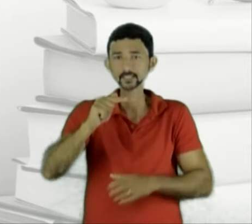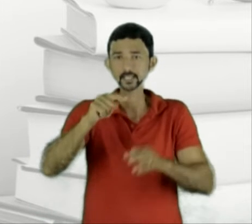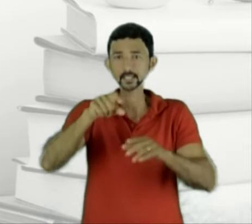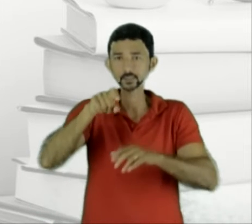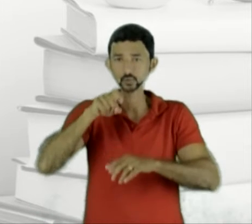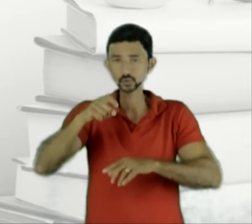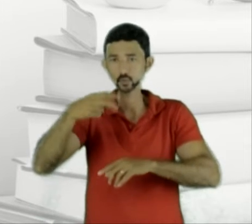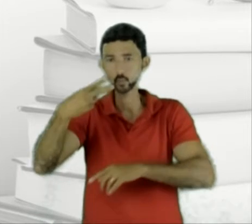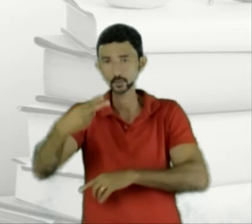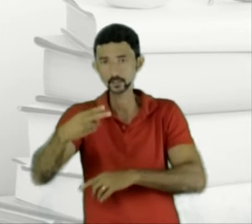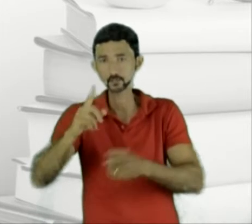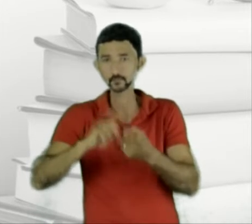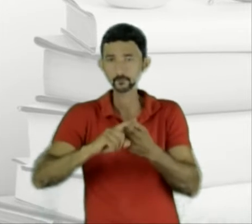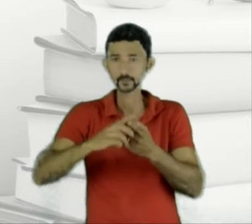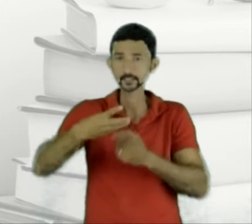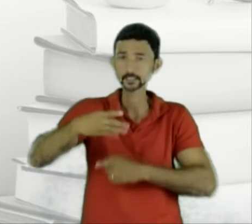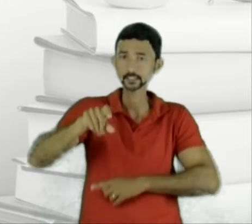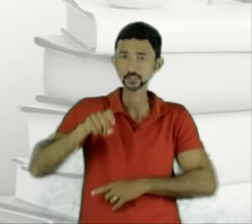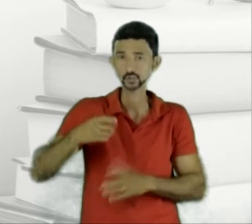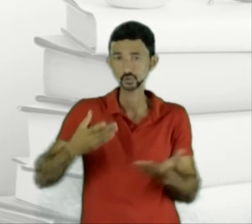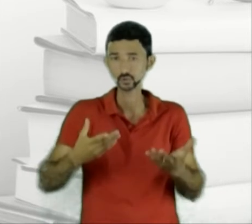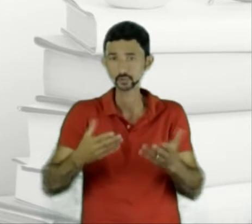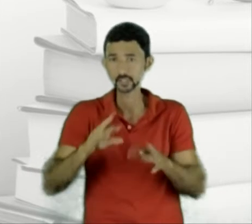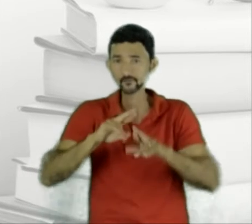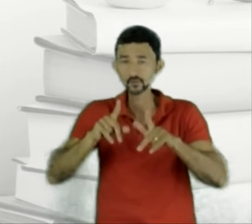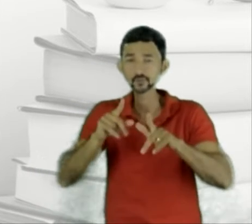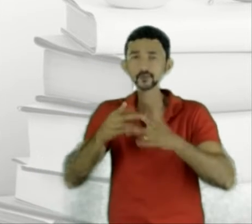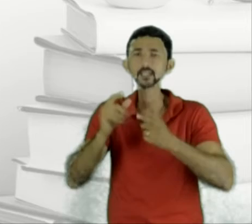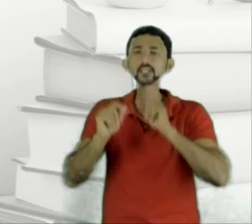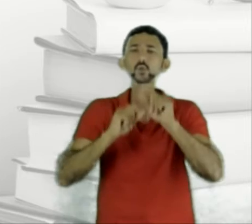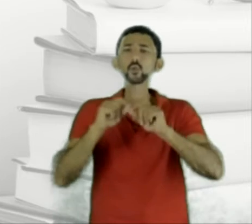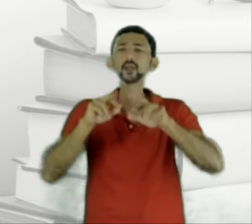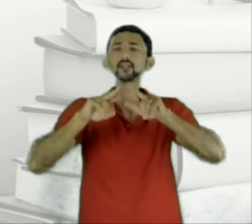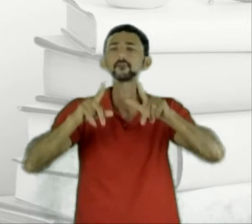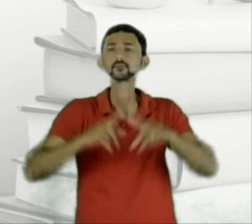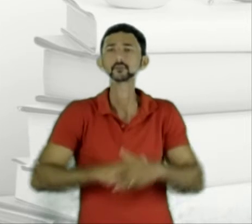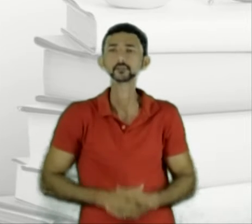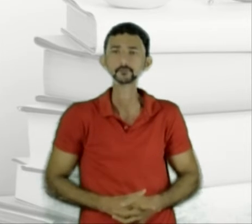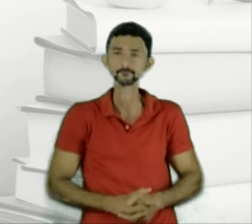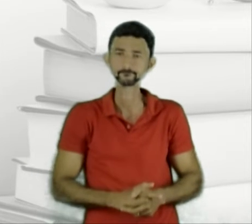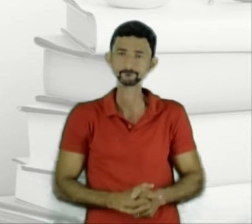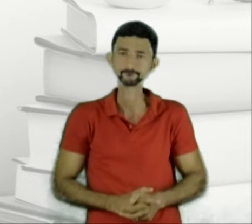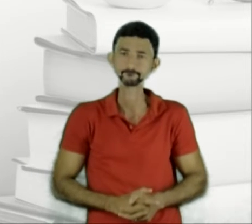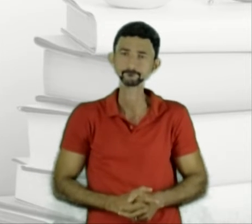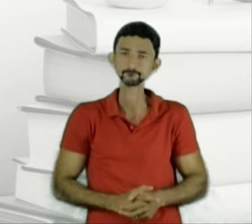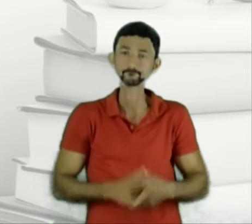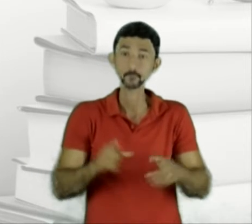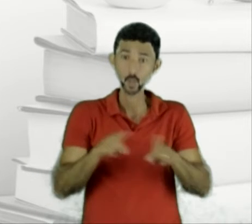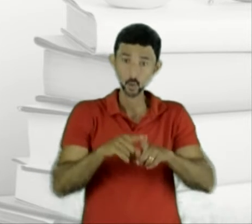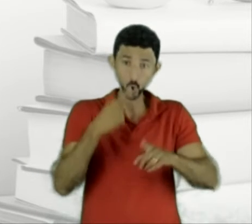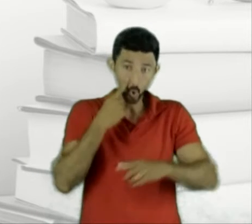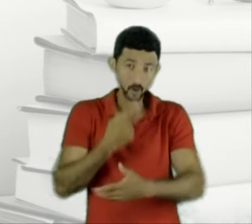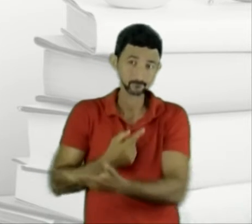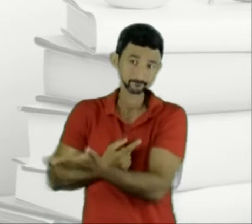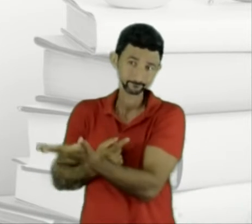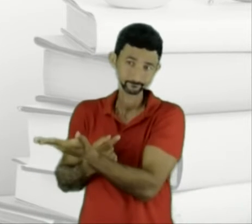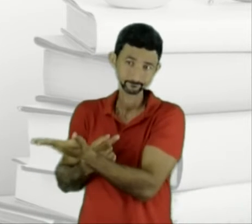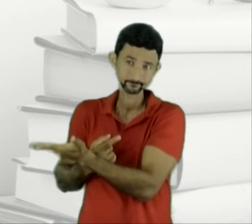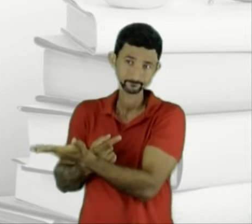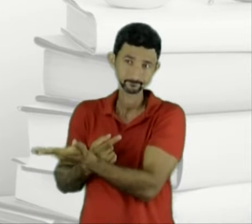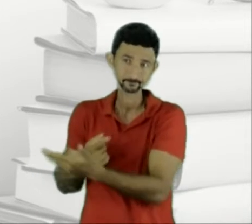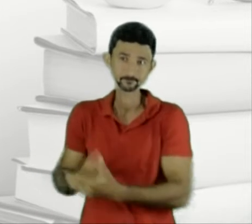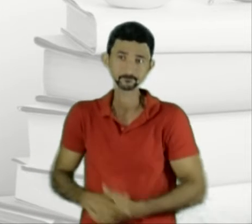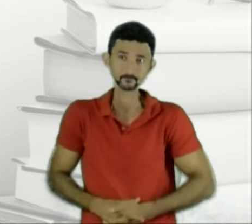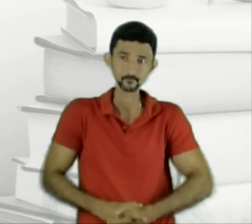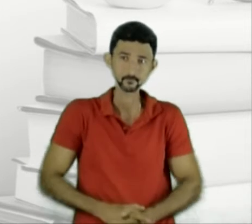ao quadrado e 3x, por exemplo? Se eles não forem semelhantes, o que a gente faz? Nesse caso, obtemos como